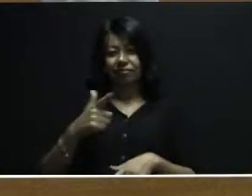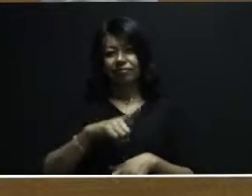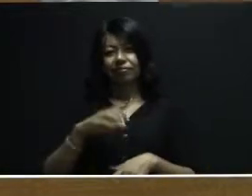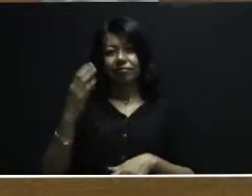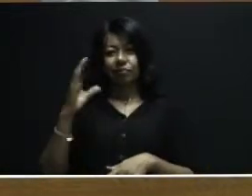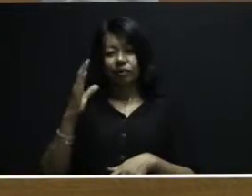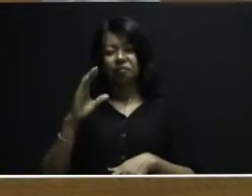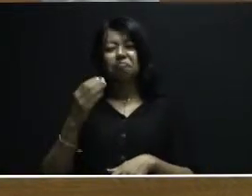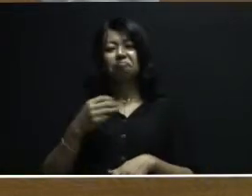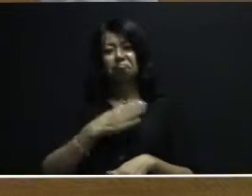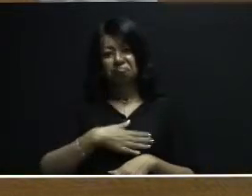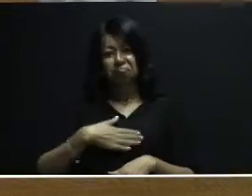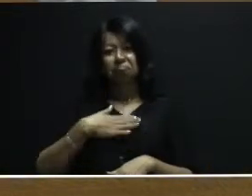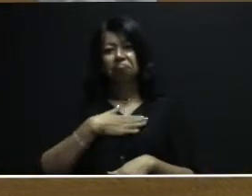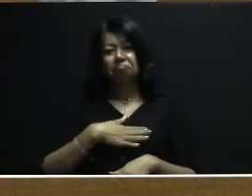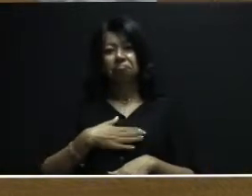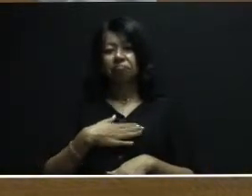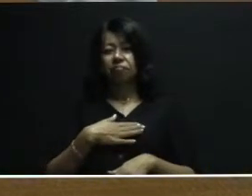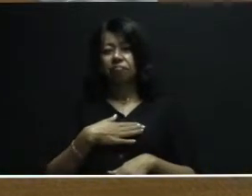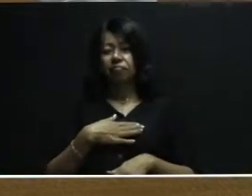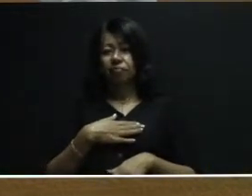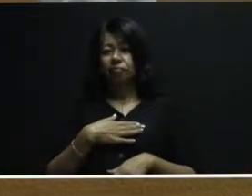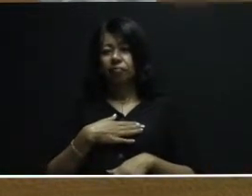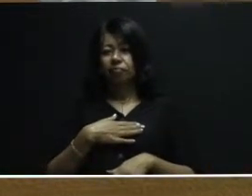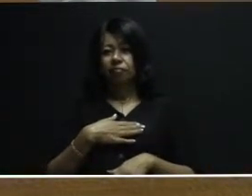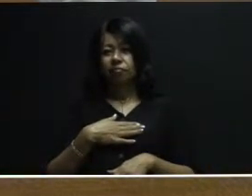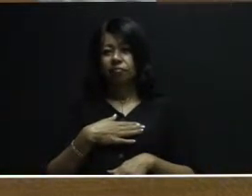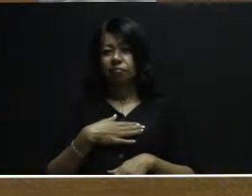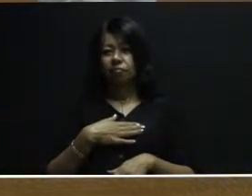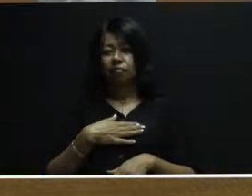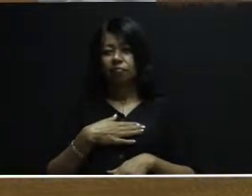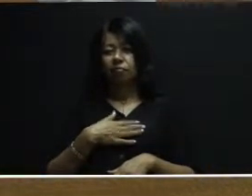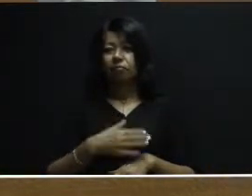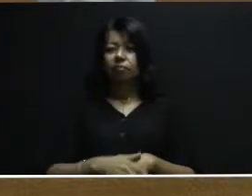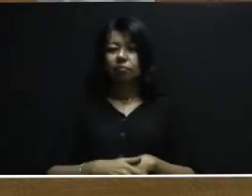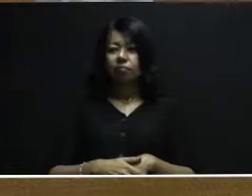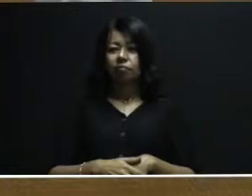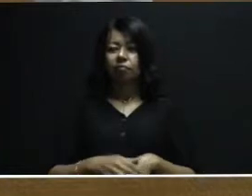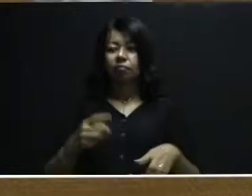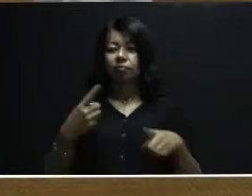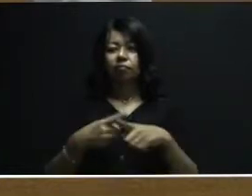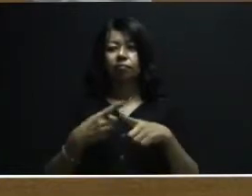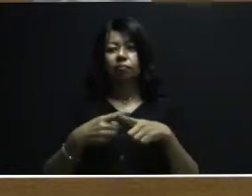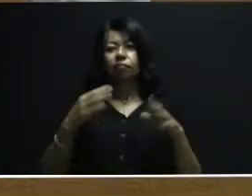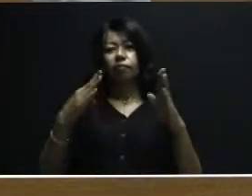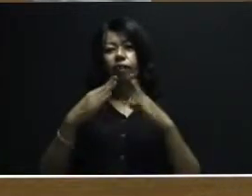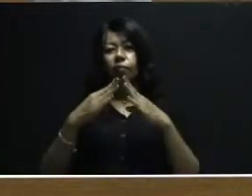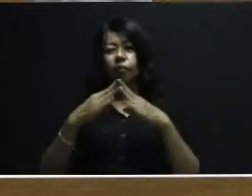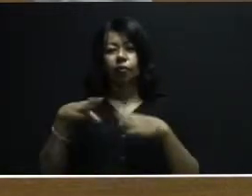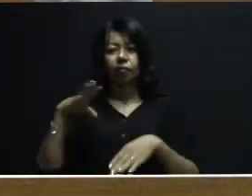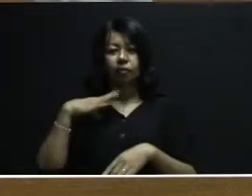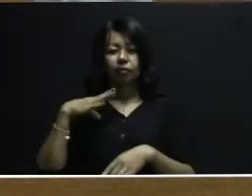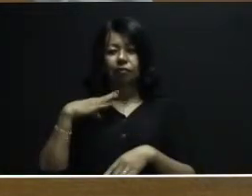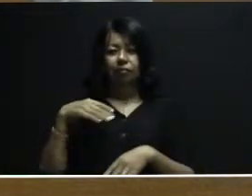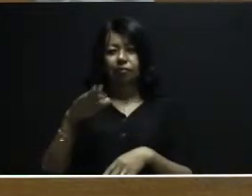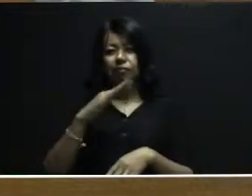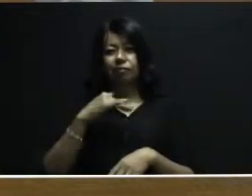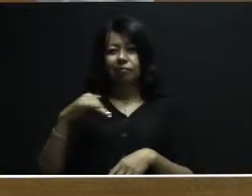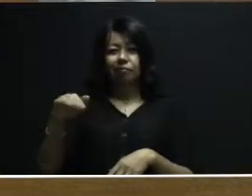muito gratificante. Gratificante, e essa gratificação, porque morei na cidade durante um